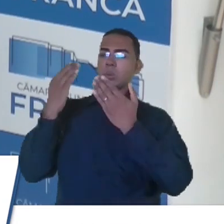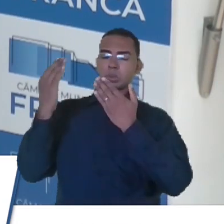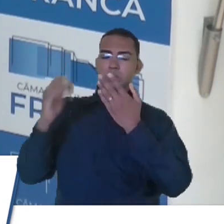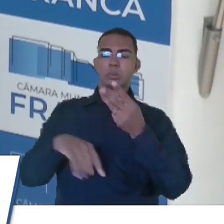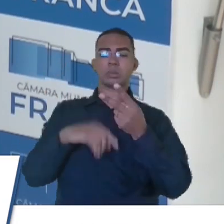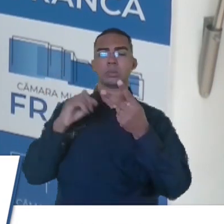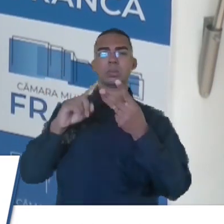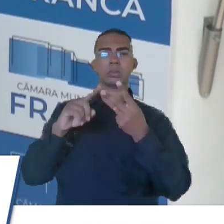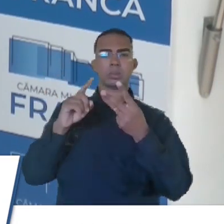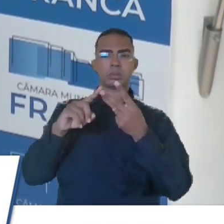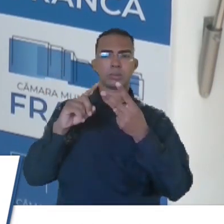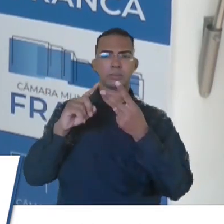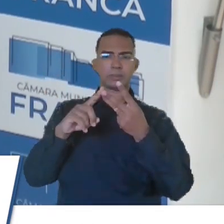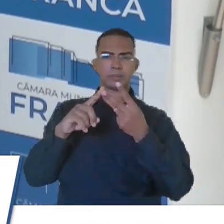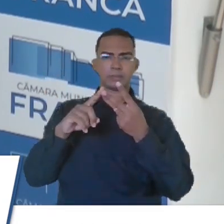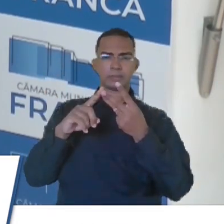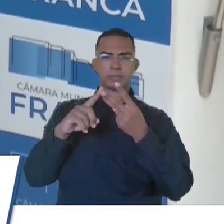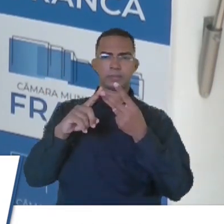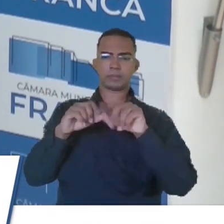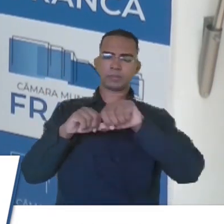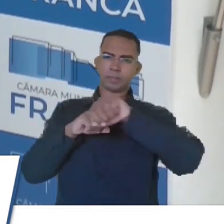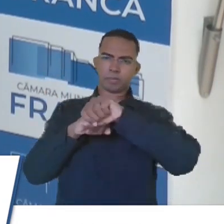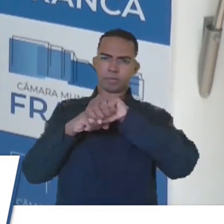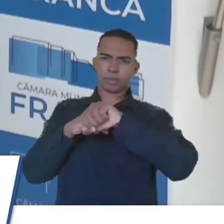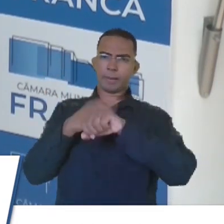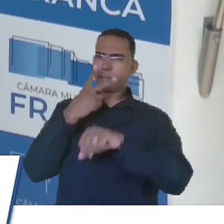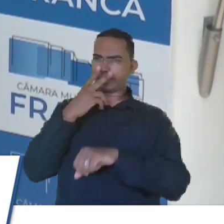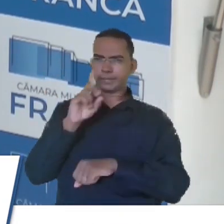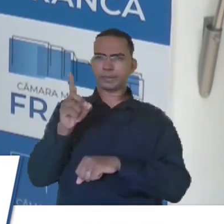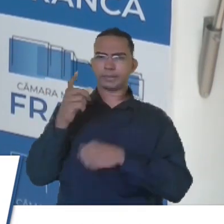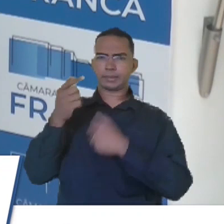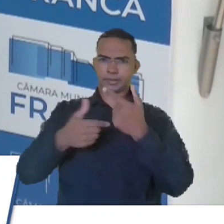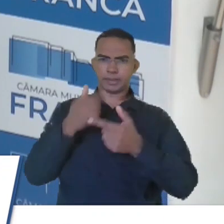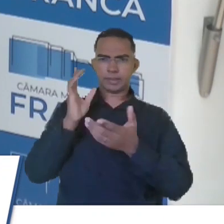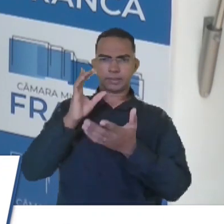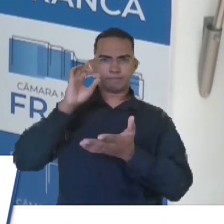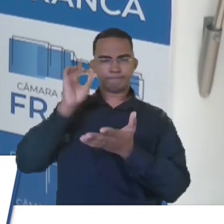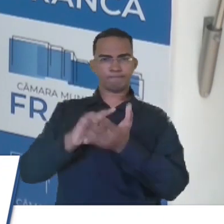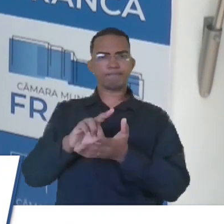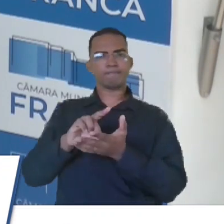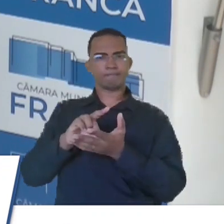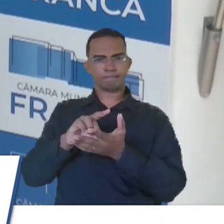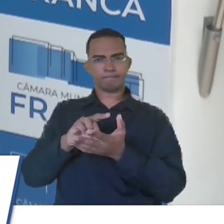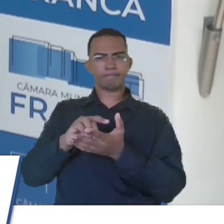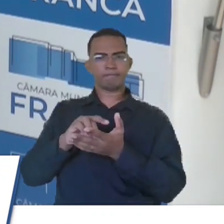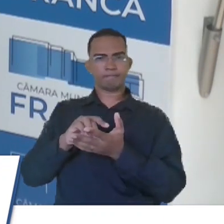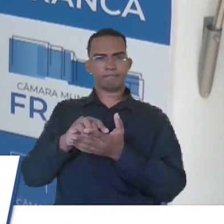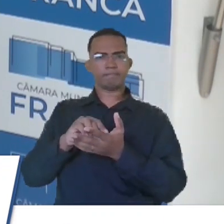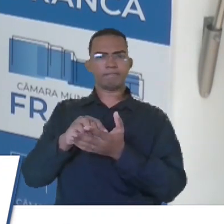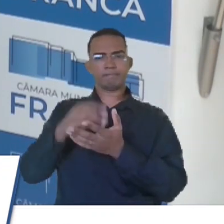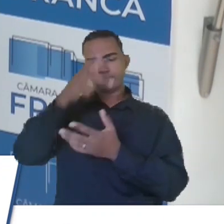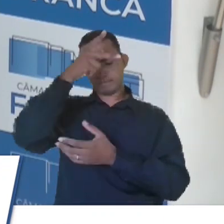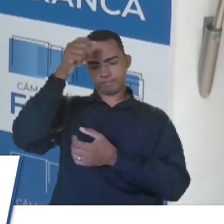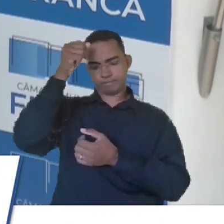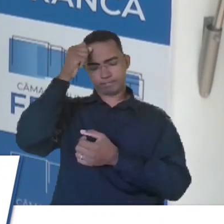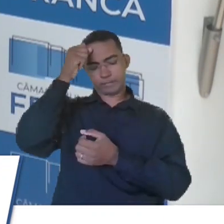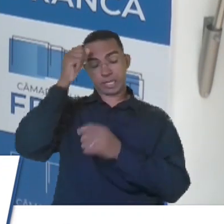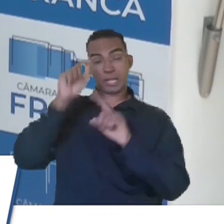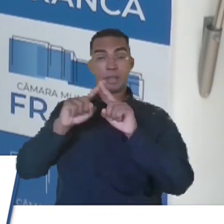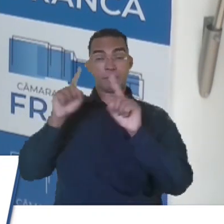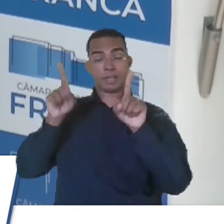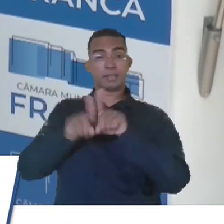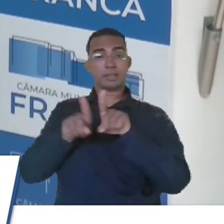gente tenha assistentes sociais. Me parece que esse trabalho já está sendo feito na prefeitura, mas também